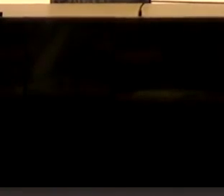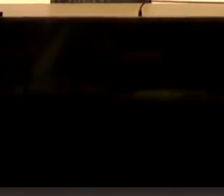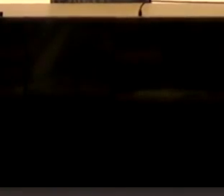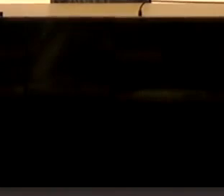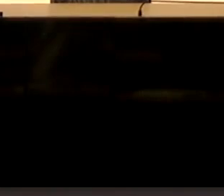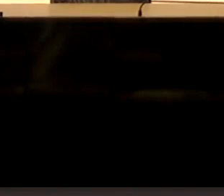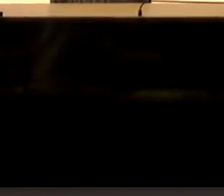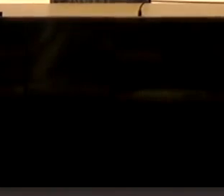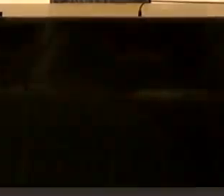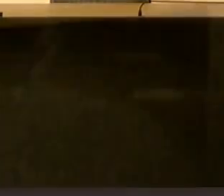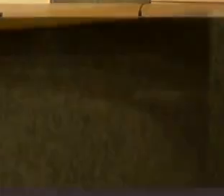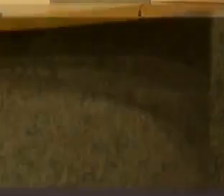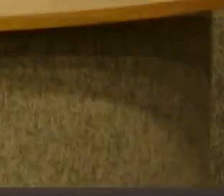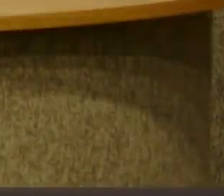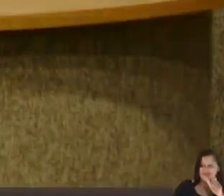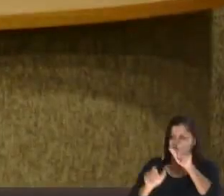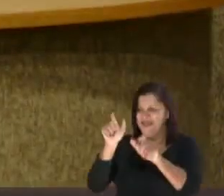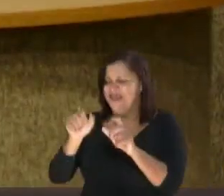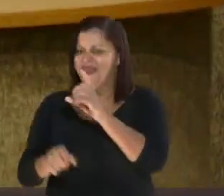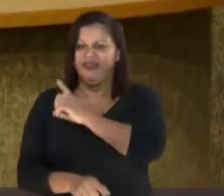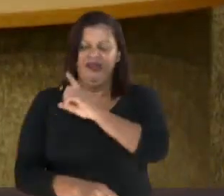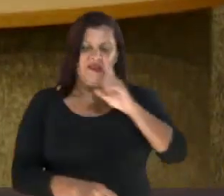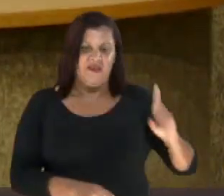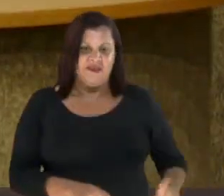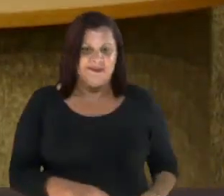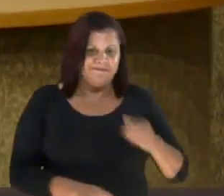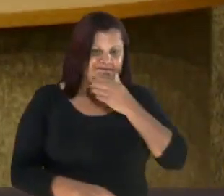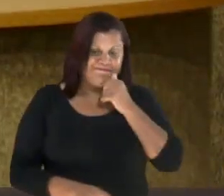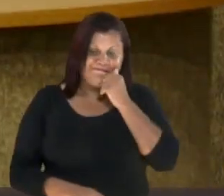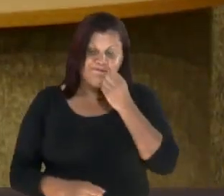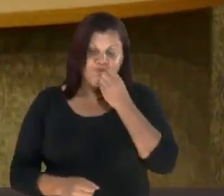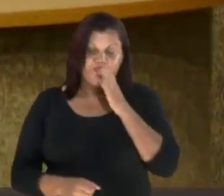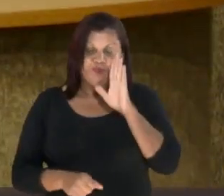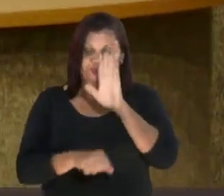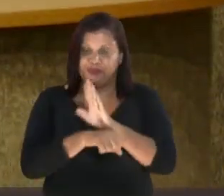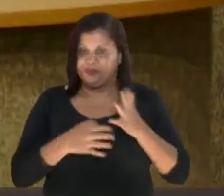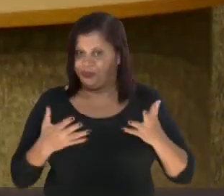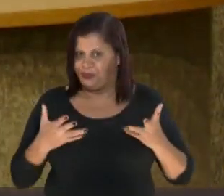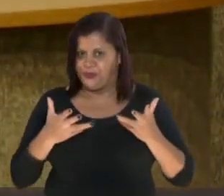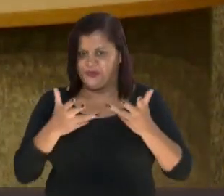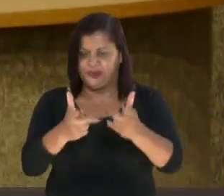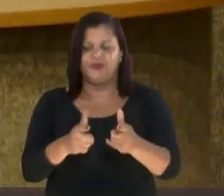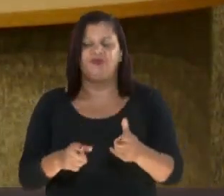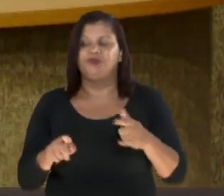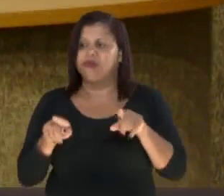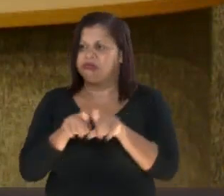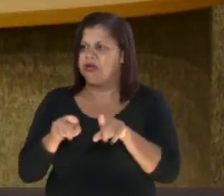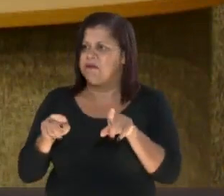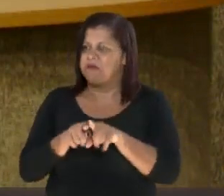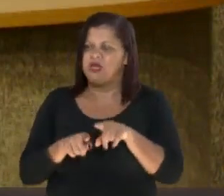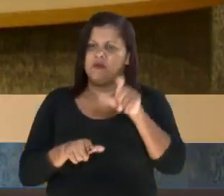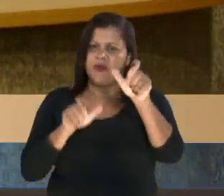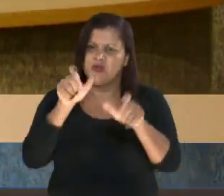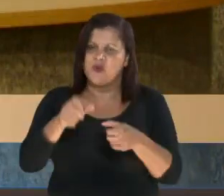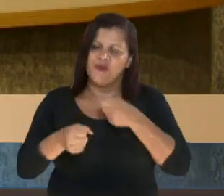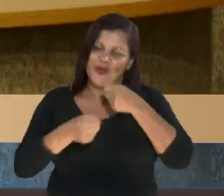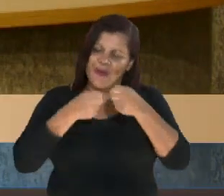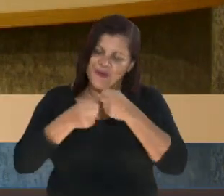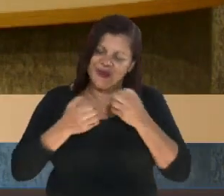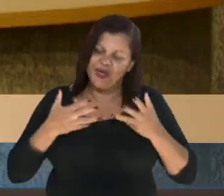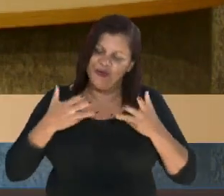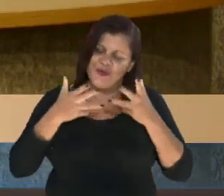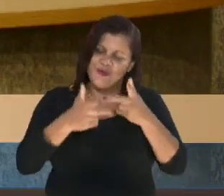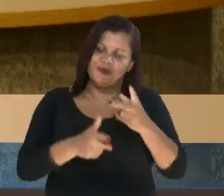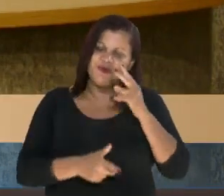senhor presidente senhoras e senhores deputados Boa tarde a todos e a todas Boa tarde também o pessoal da Imprensa a todos que nos assistem